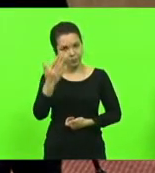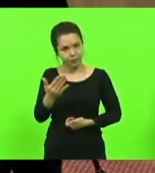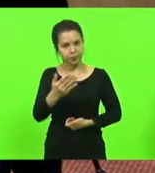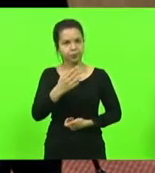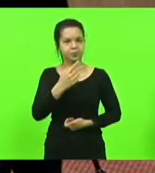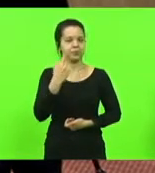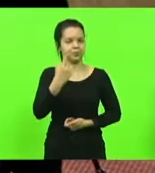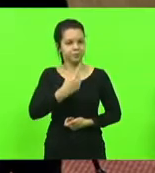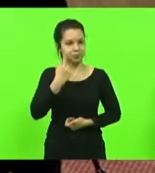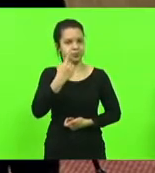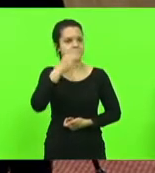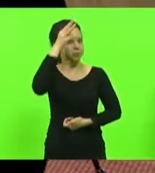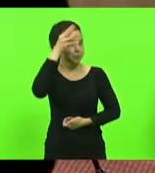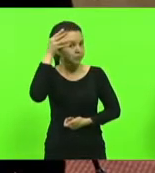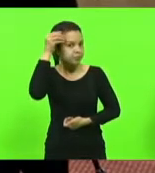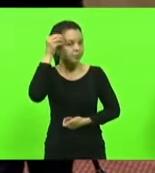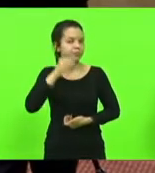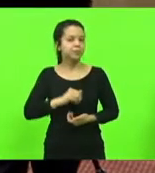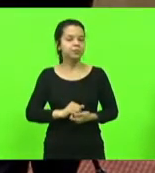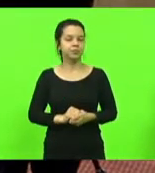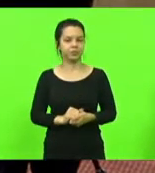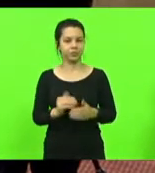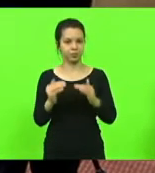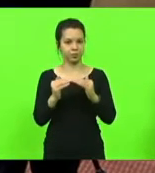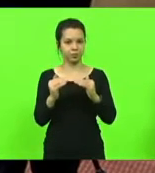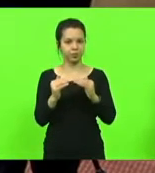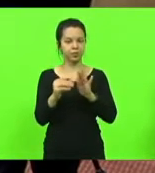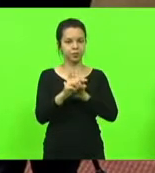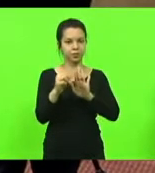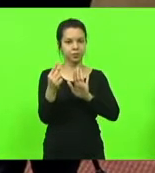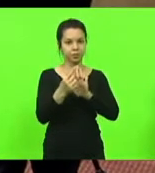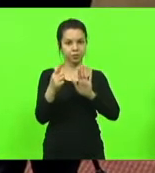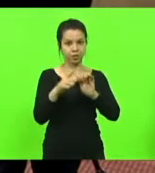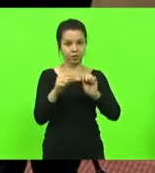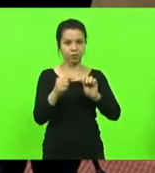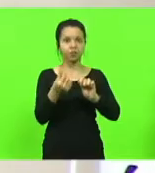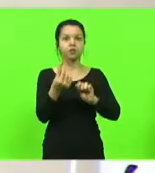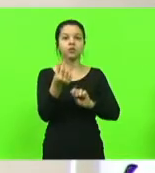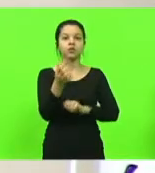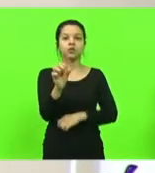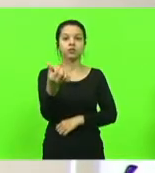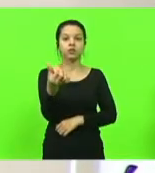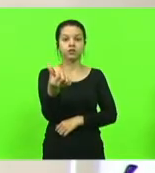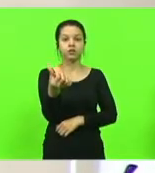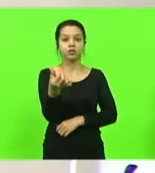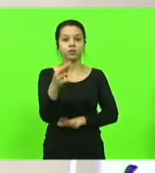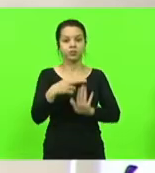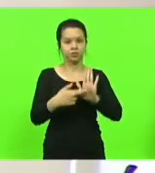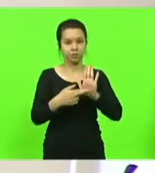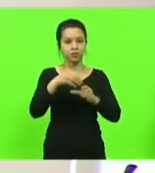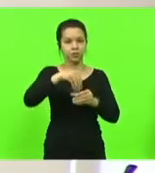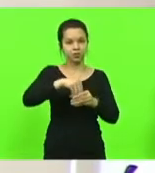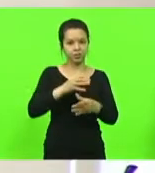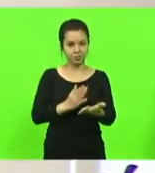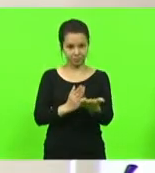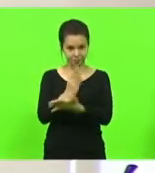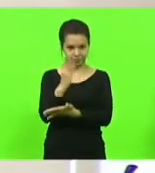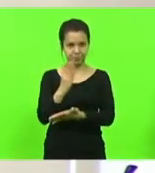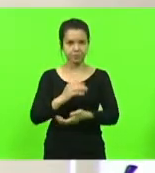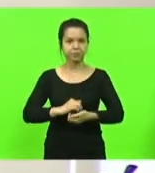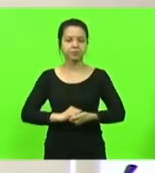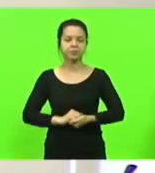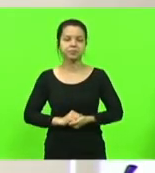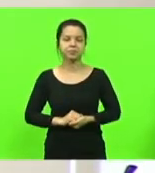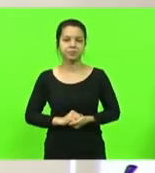Luciane Carminati. Em consonância com o parágrafo 1º do artigo número 106 do Regimento Interno, dou a ata por